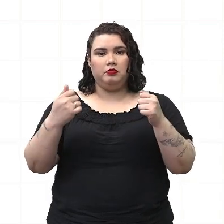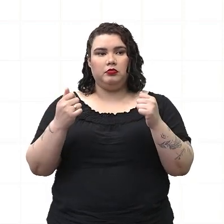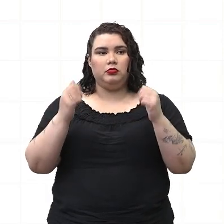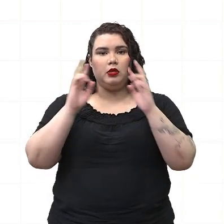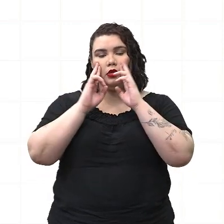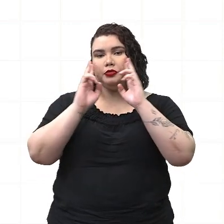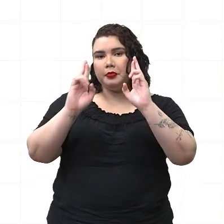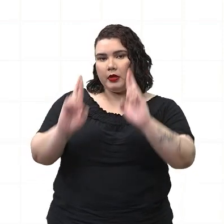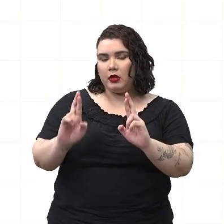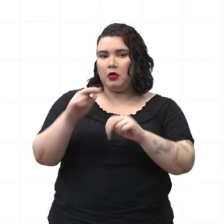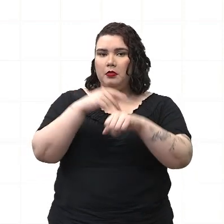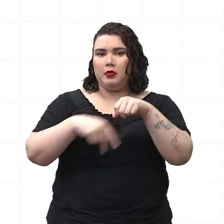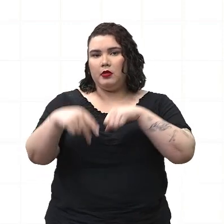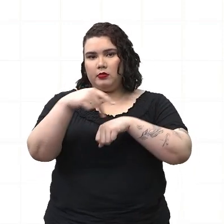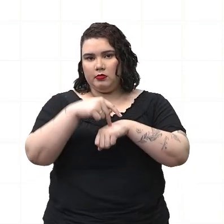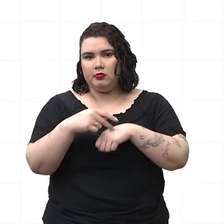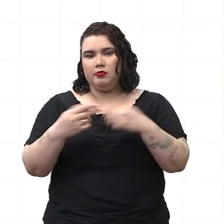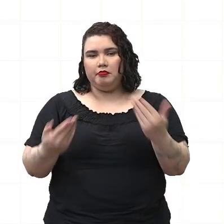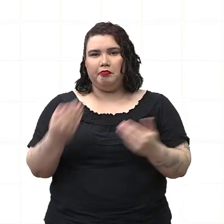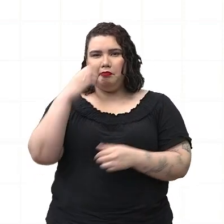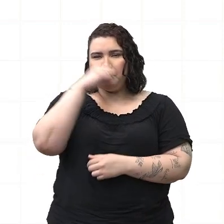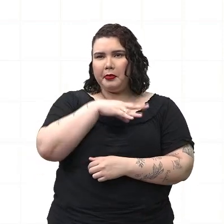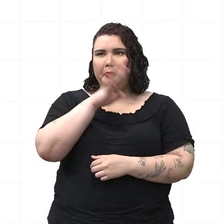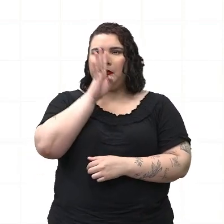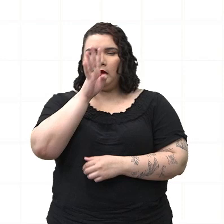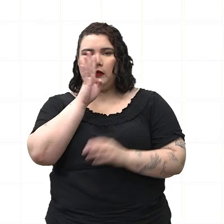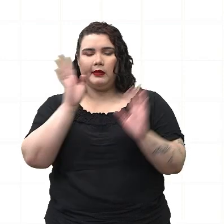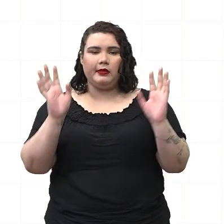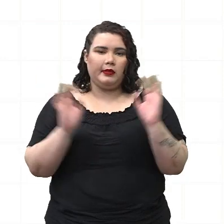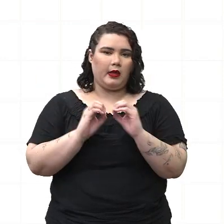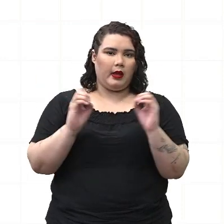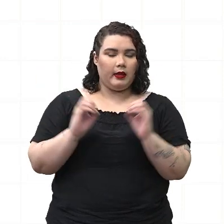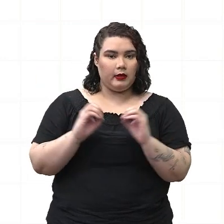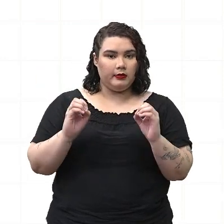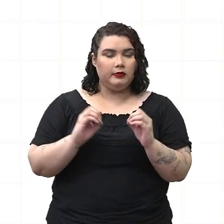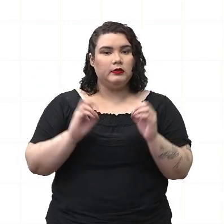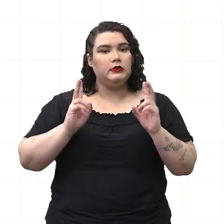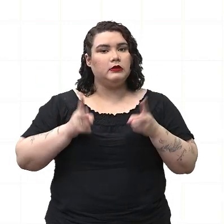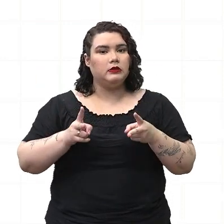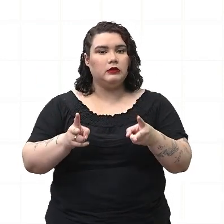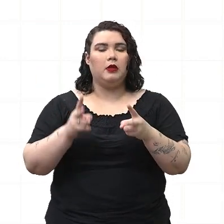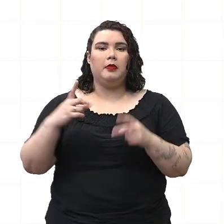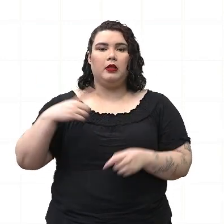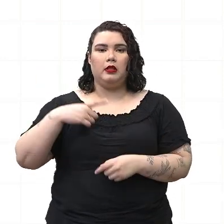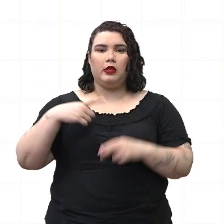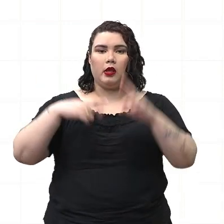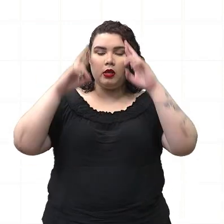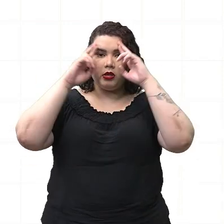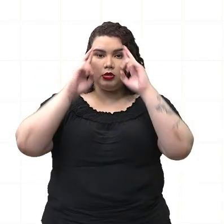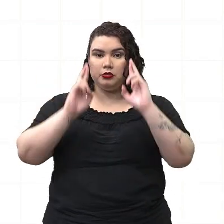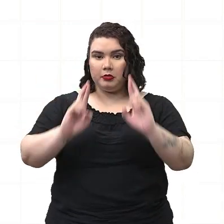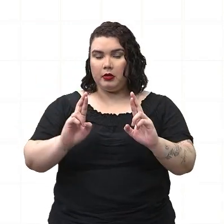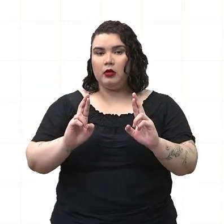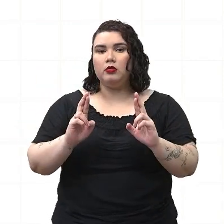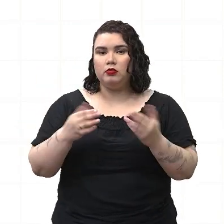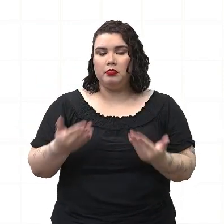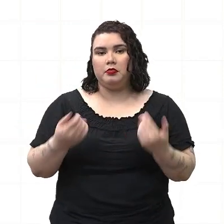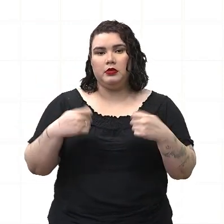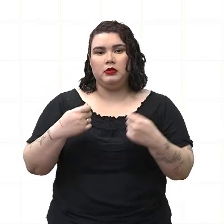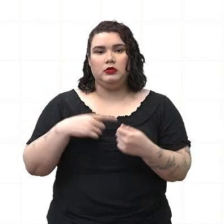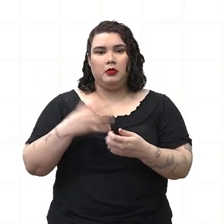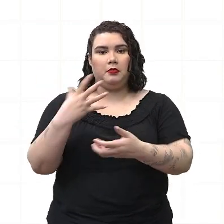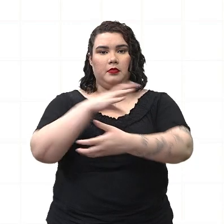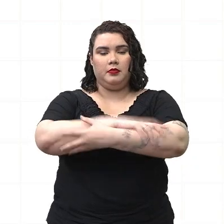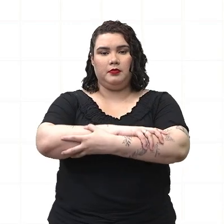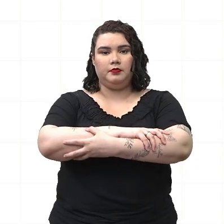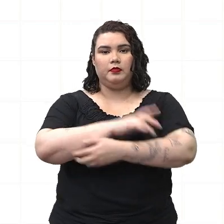outro, sem passar por cima dos interesses dos outros. É sempre no sentido de ser um acordo. Hoje em dia, essa aula está sendo transmitida